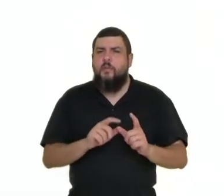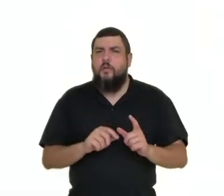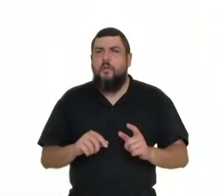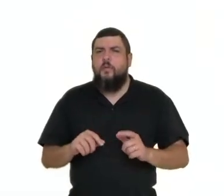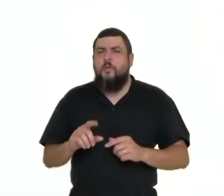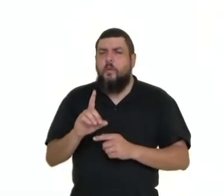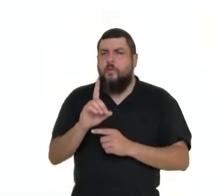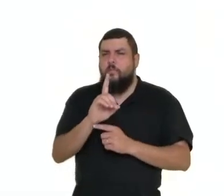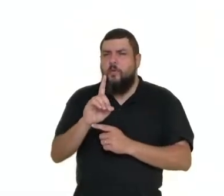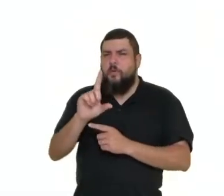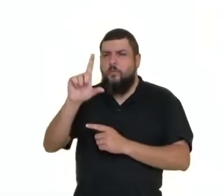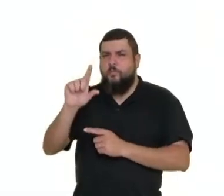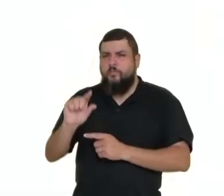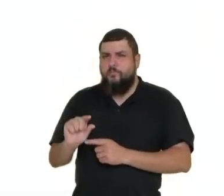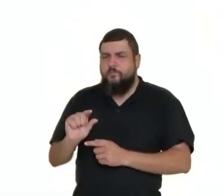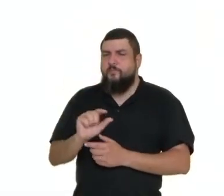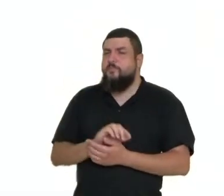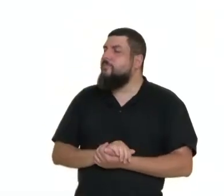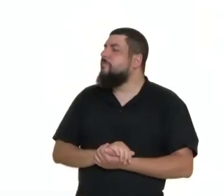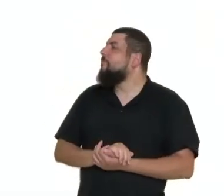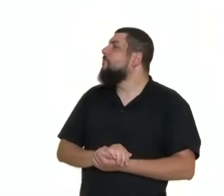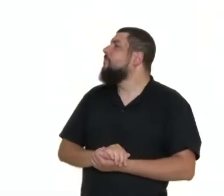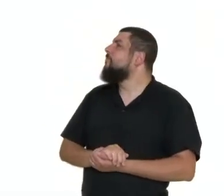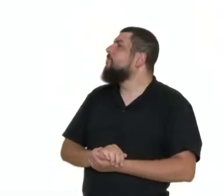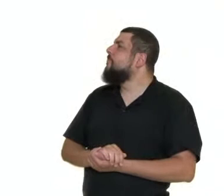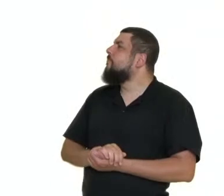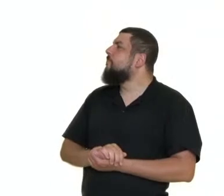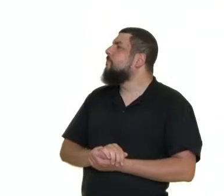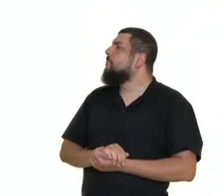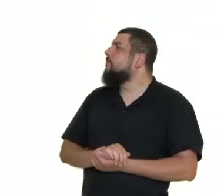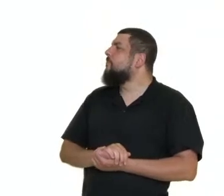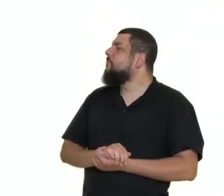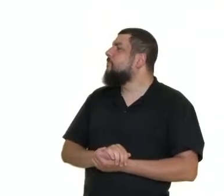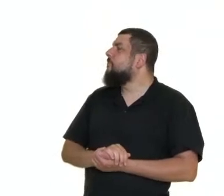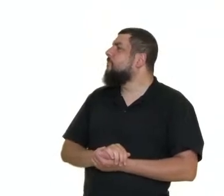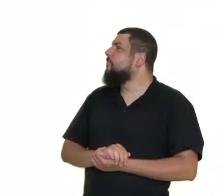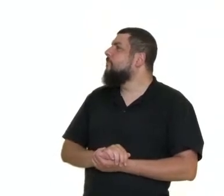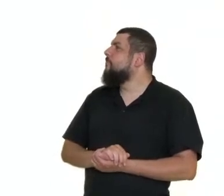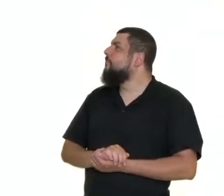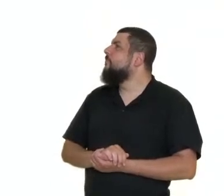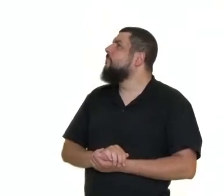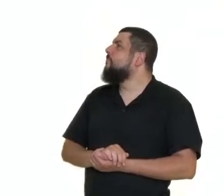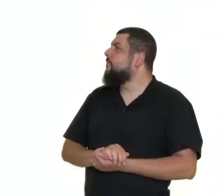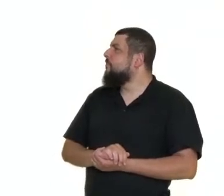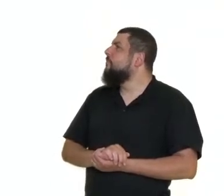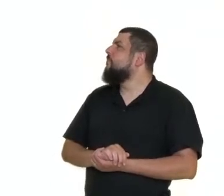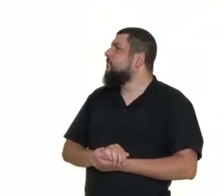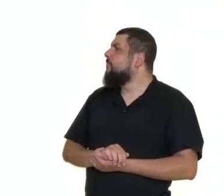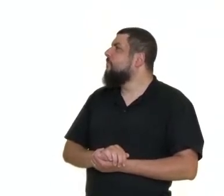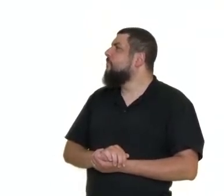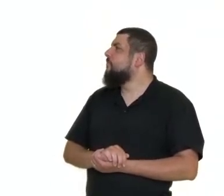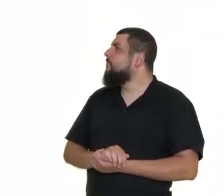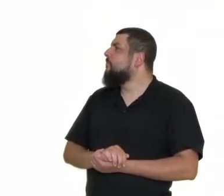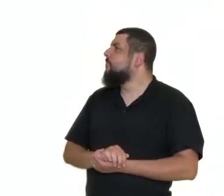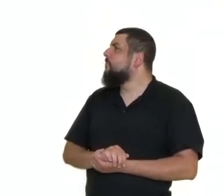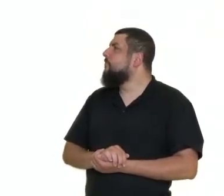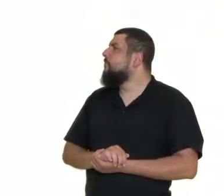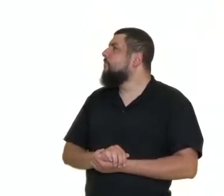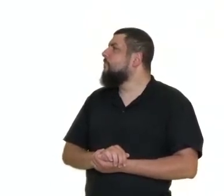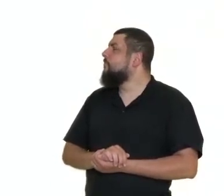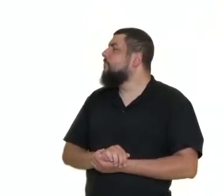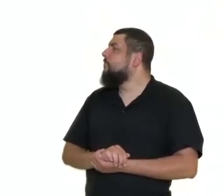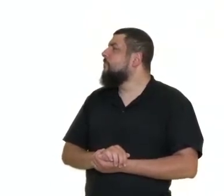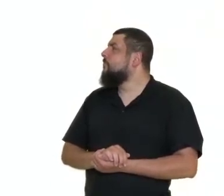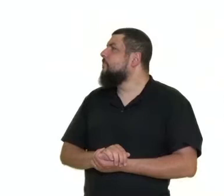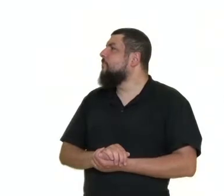forma añadiéndole a la palavra original uma terminação especial para indicar seu pequeno tamanho.